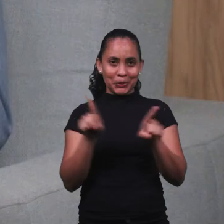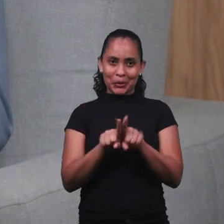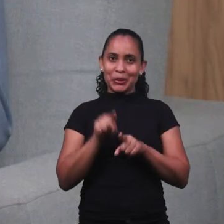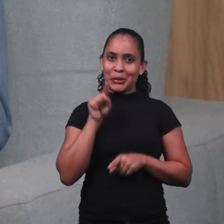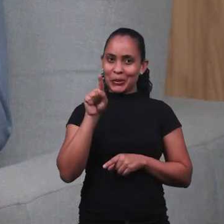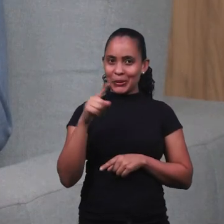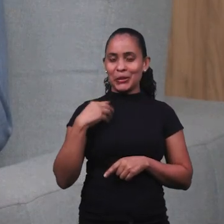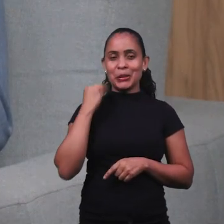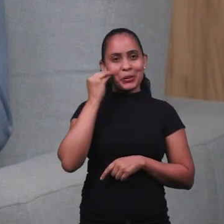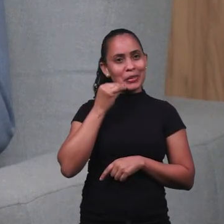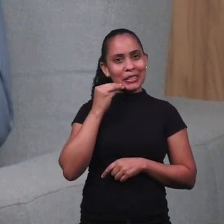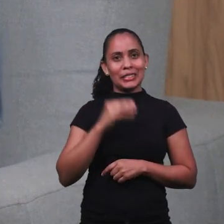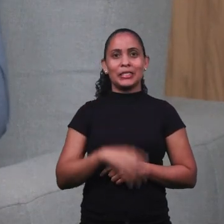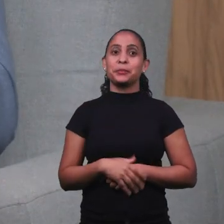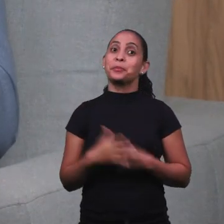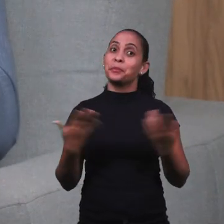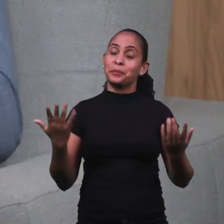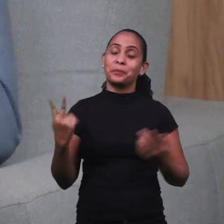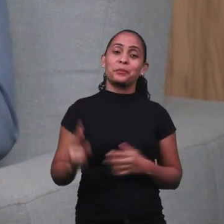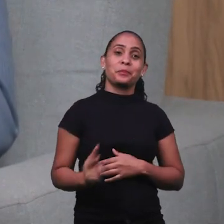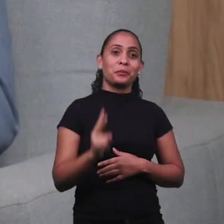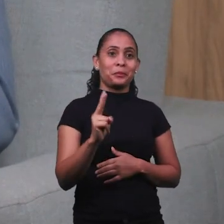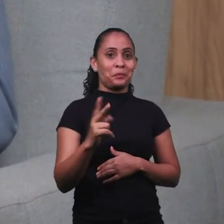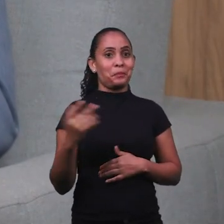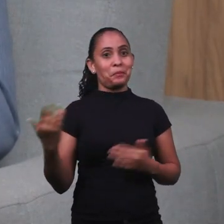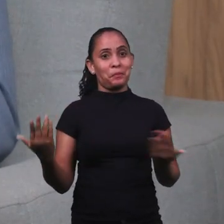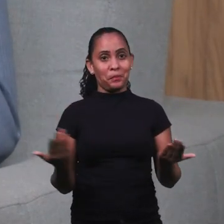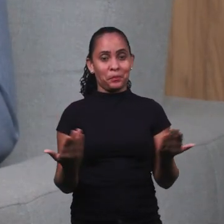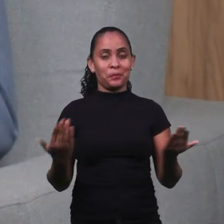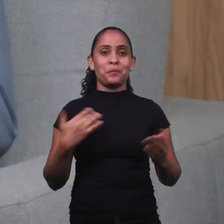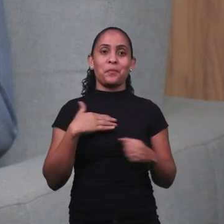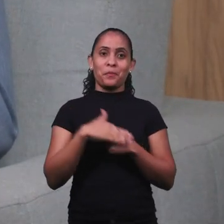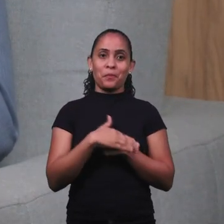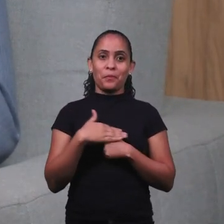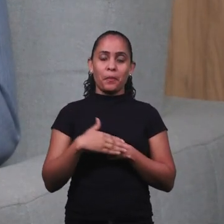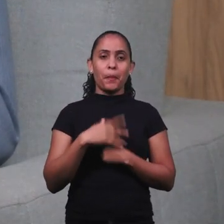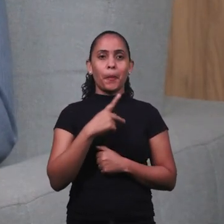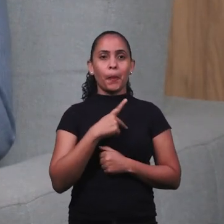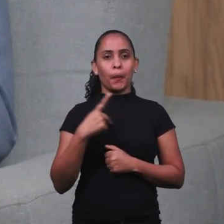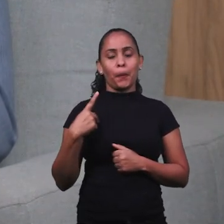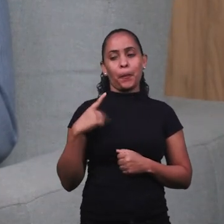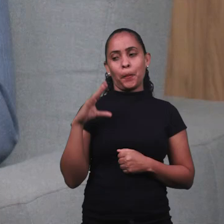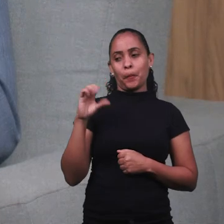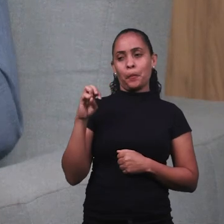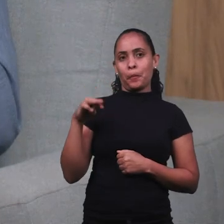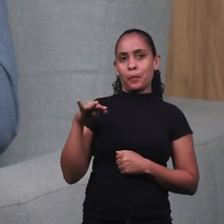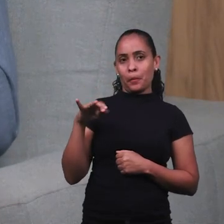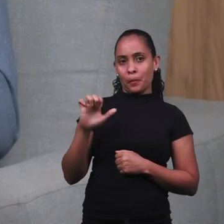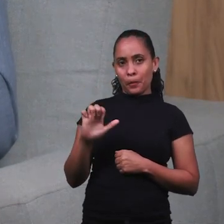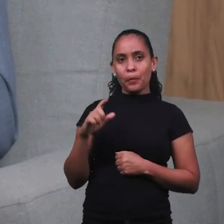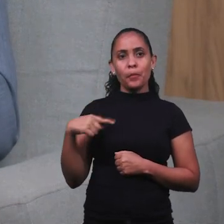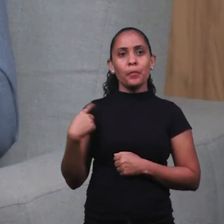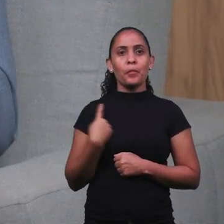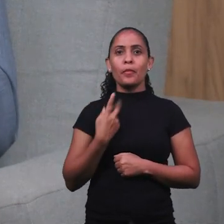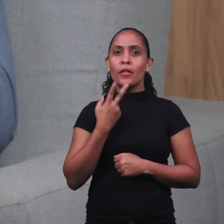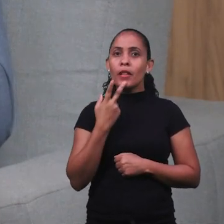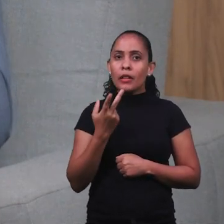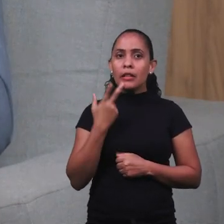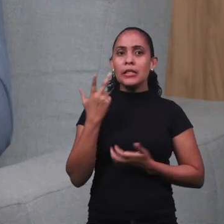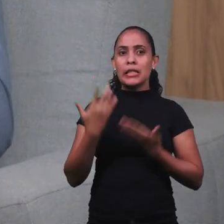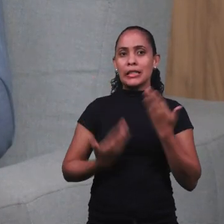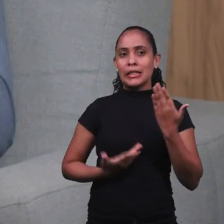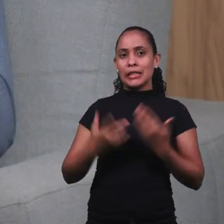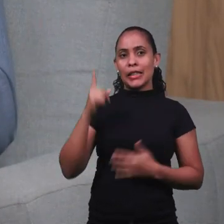você tem vivido. Para dar continuidade aqui, agora conversar um pouco com o pastor Cosme, nós vamos falar sobre servir